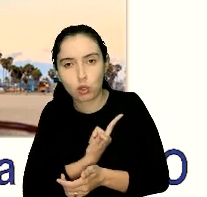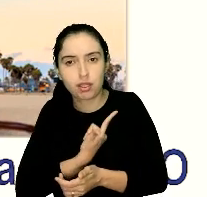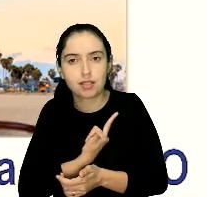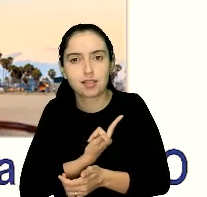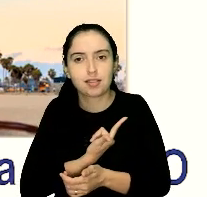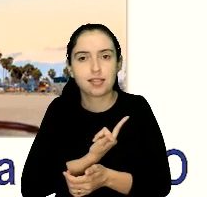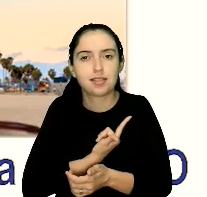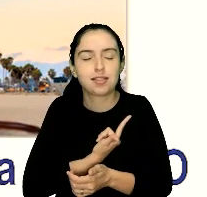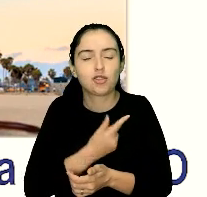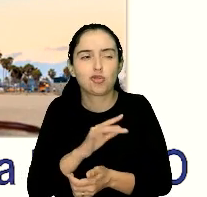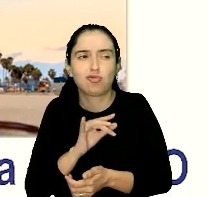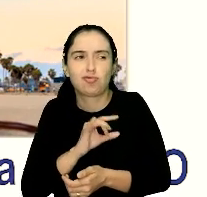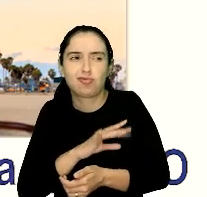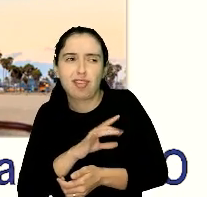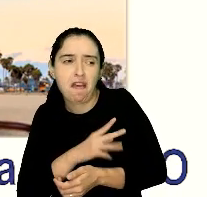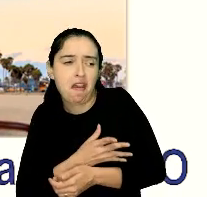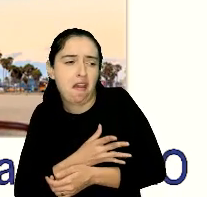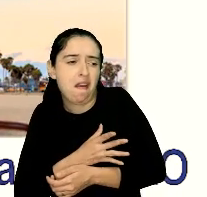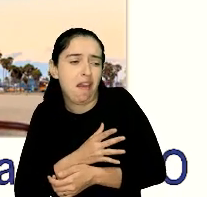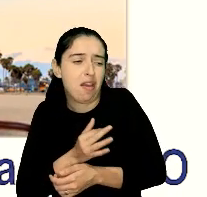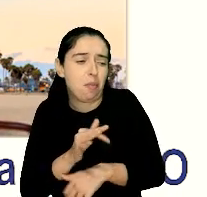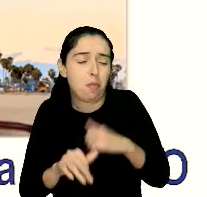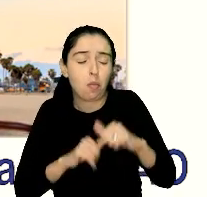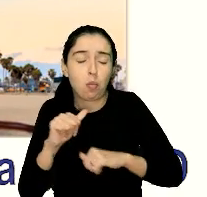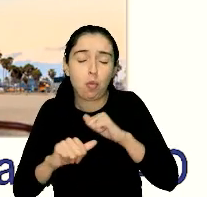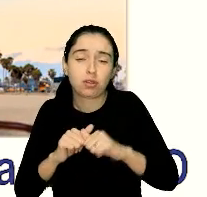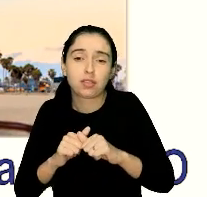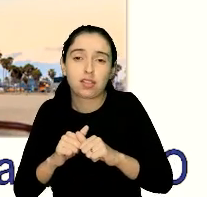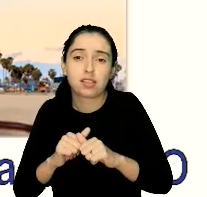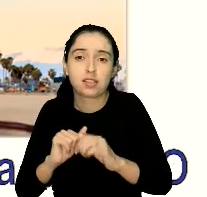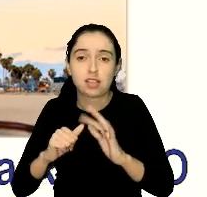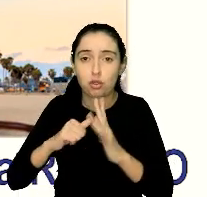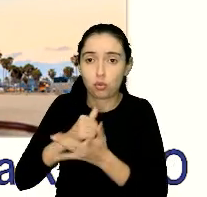sofremos modificações ao longo desse tempo,